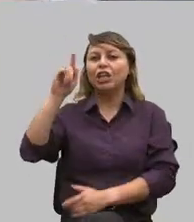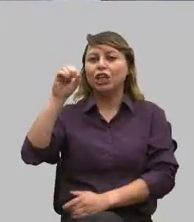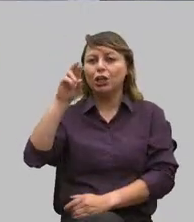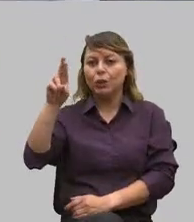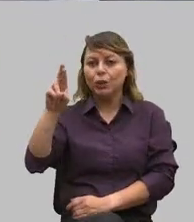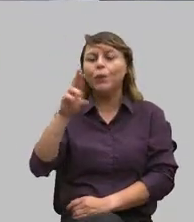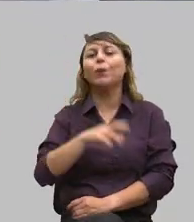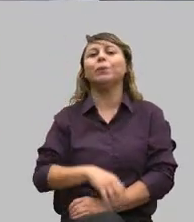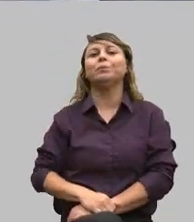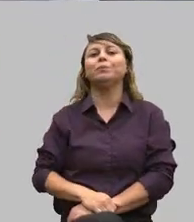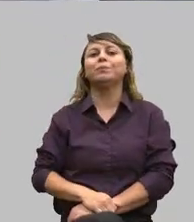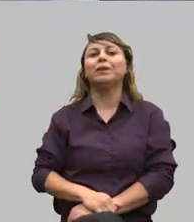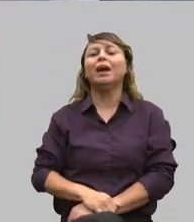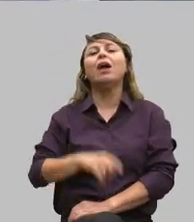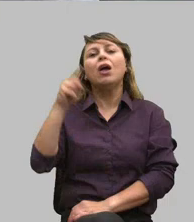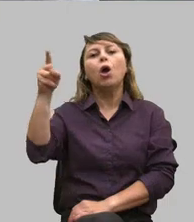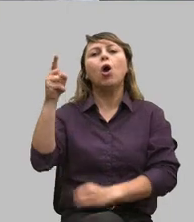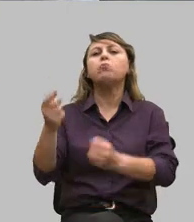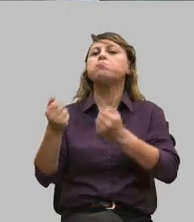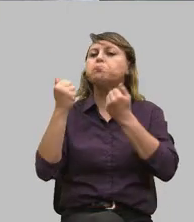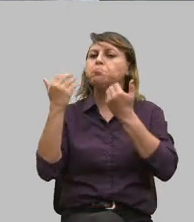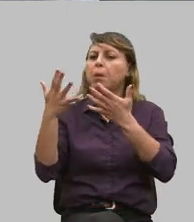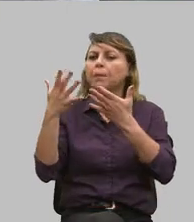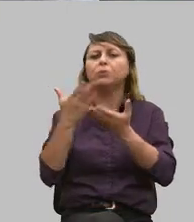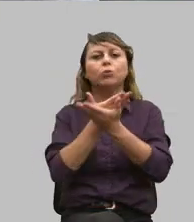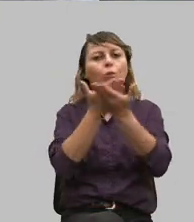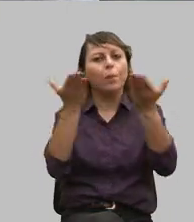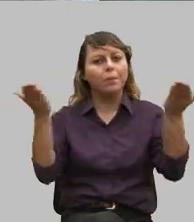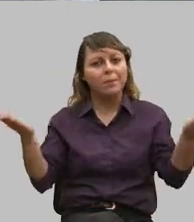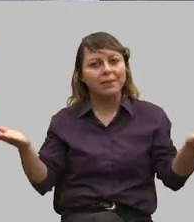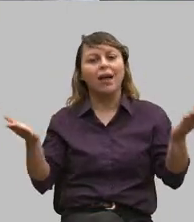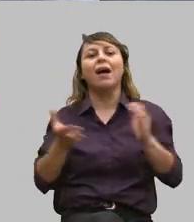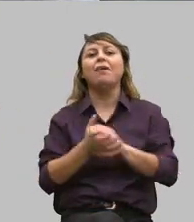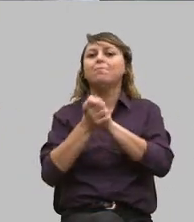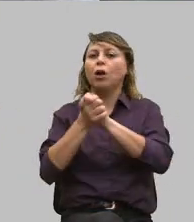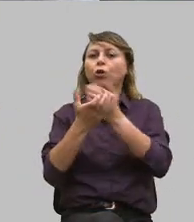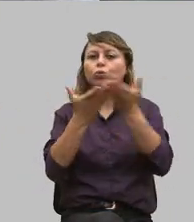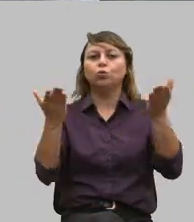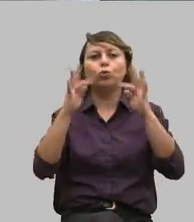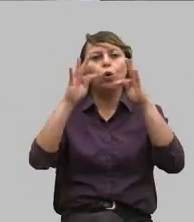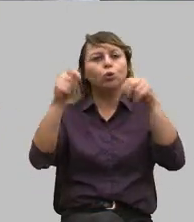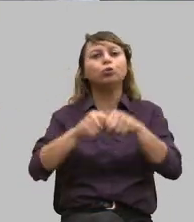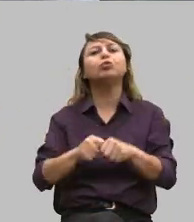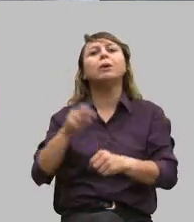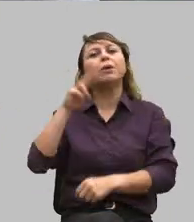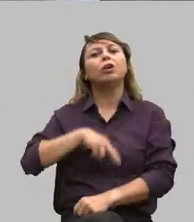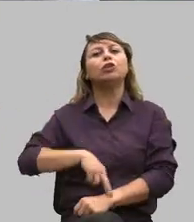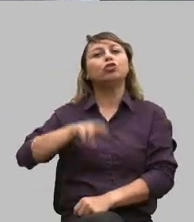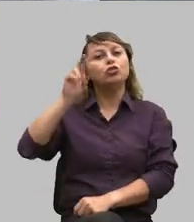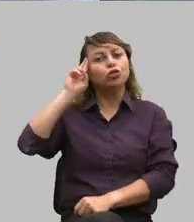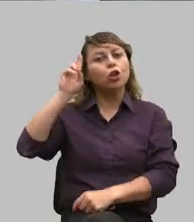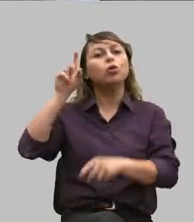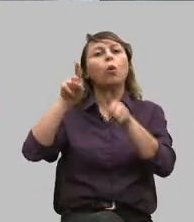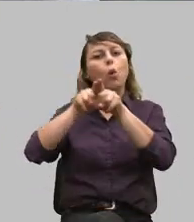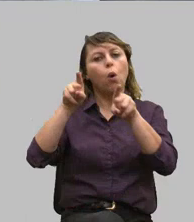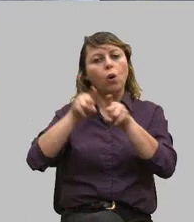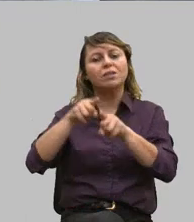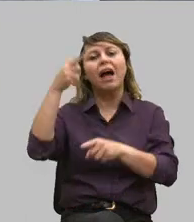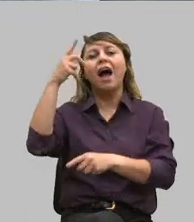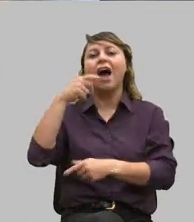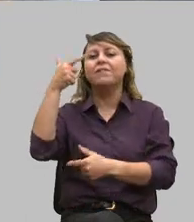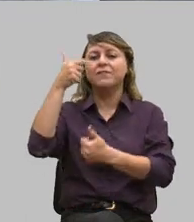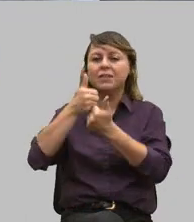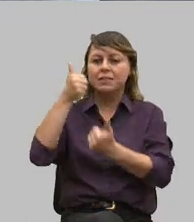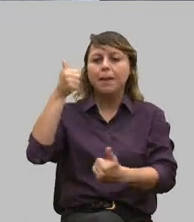bachel eu cumprimento todos aqui queria cumprimentar aqui as diretoras de escola de sarzeda que está aqui presente a vice-prefeita de sarzeda